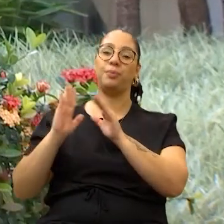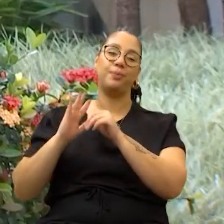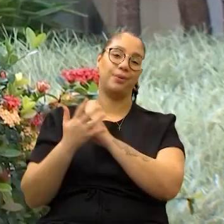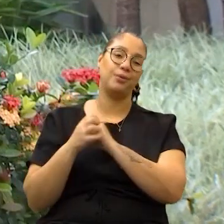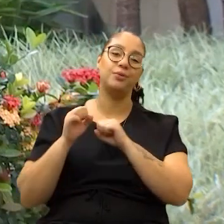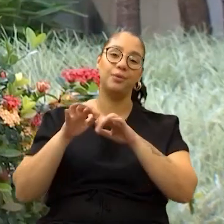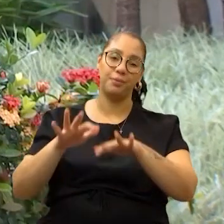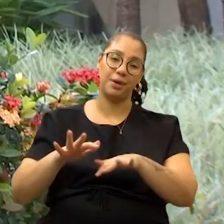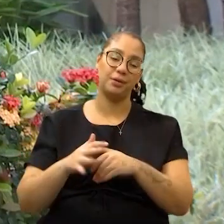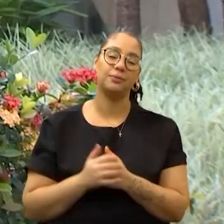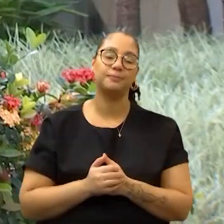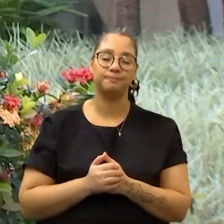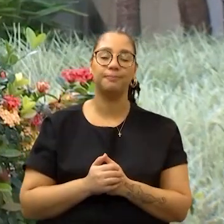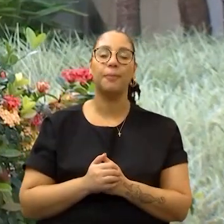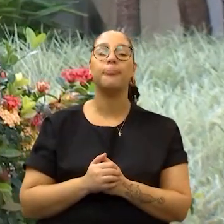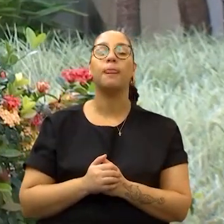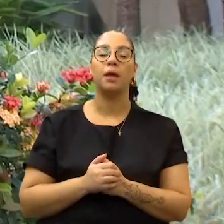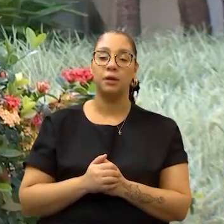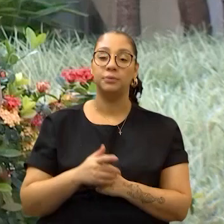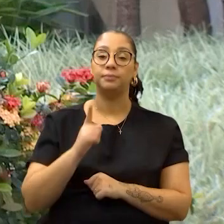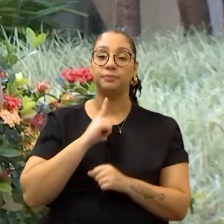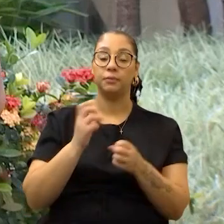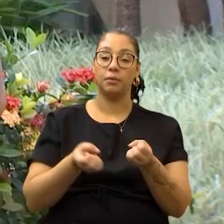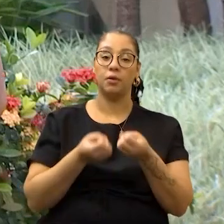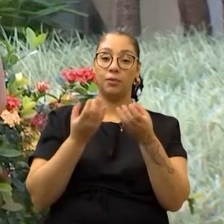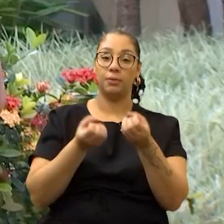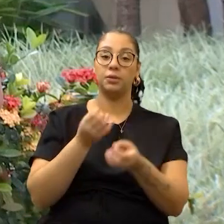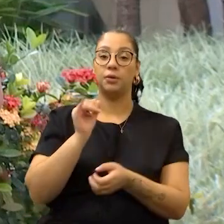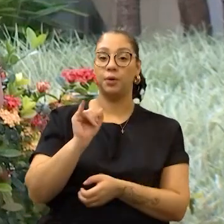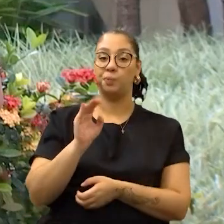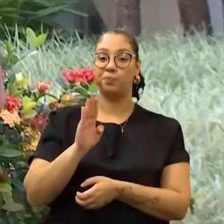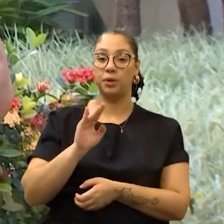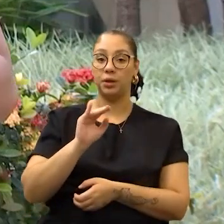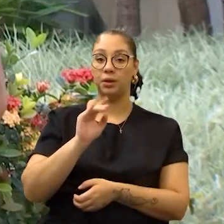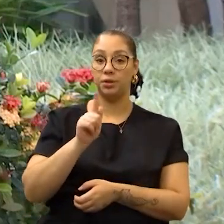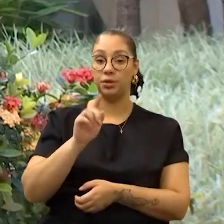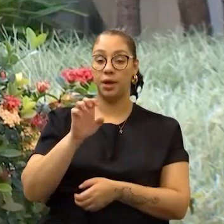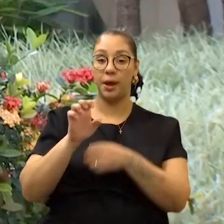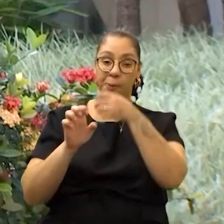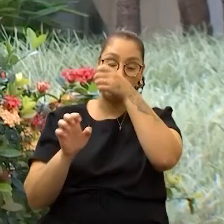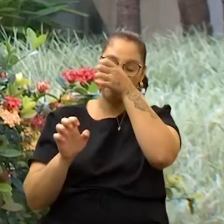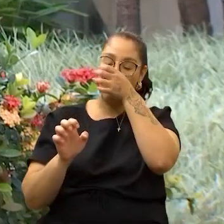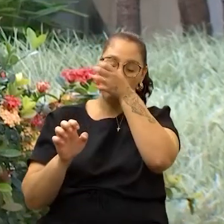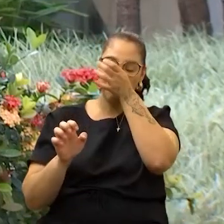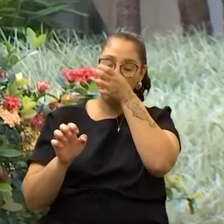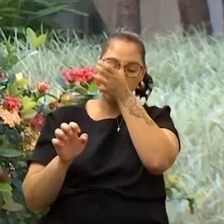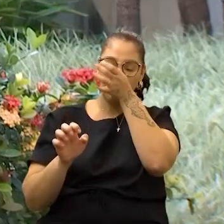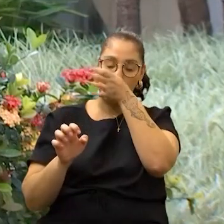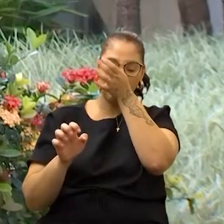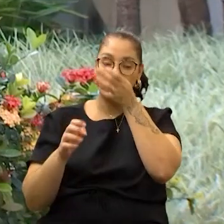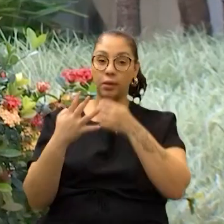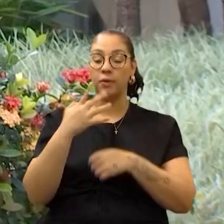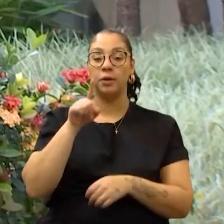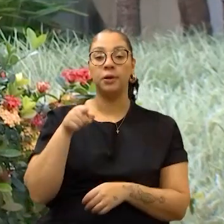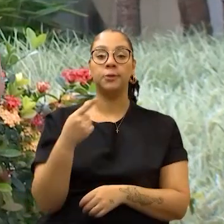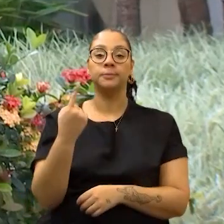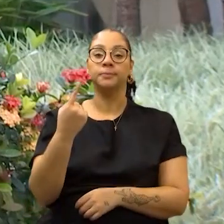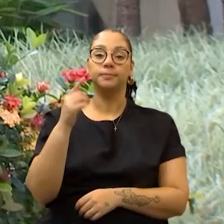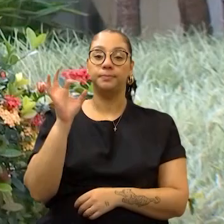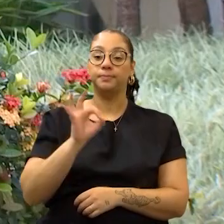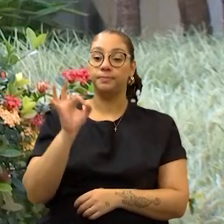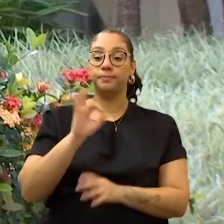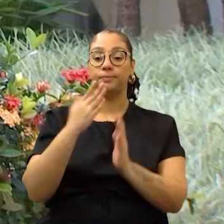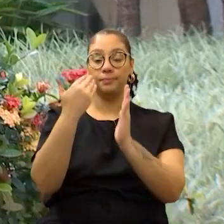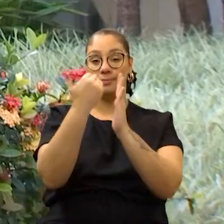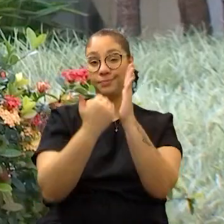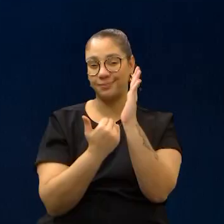Brasil durante a pandemia do Covid-19. Segundo dados do IBGE, houve uma queda no PIB de 4,1%